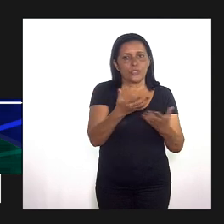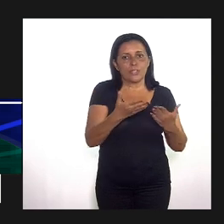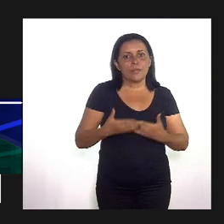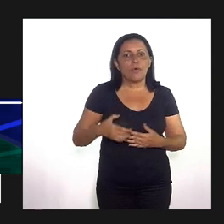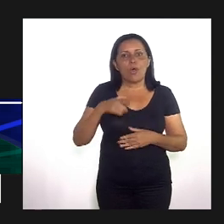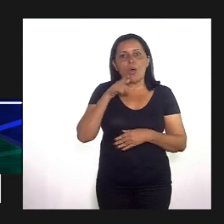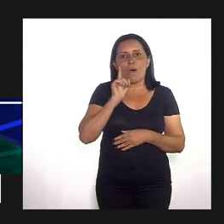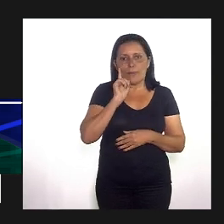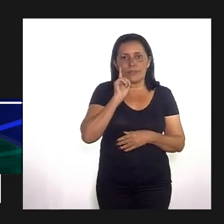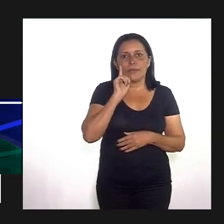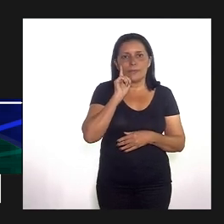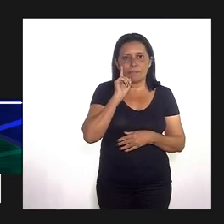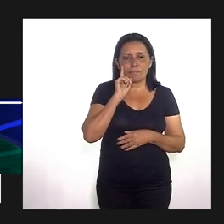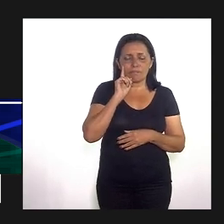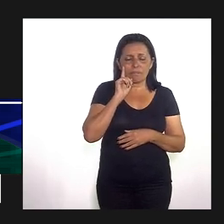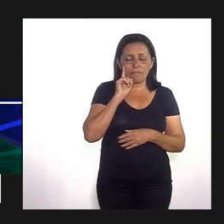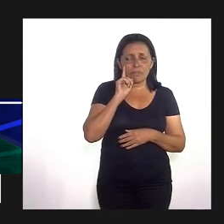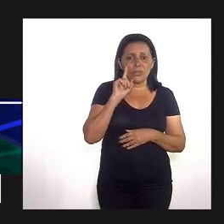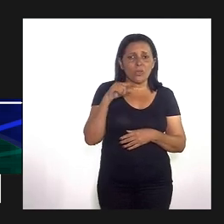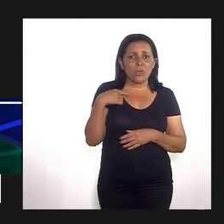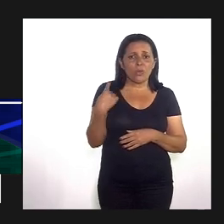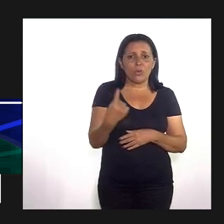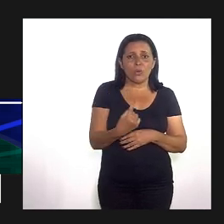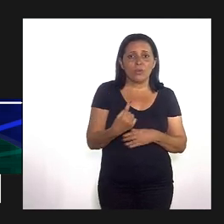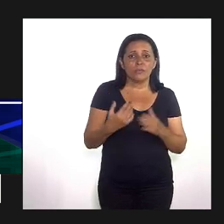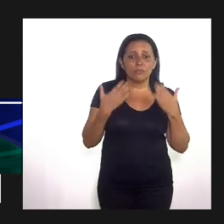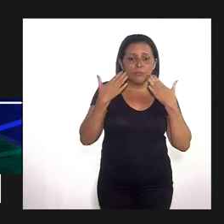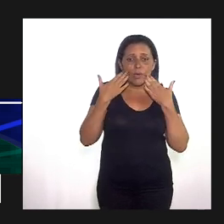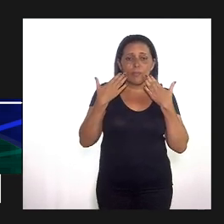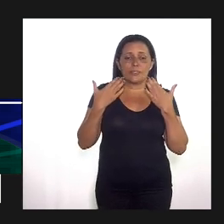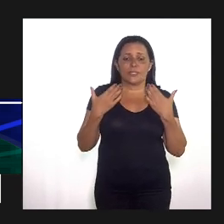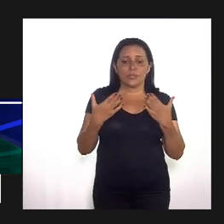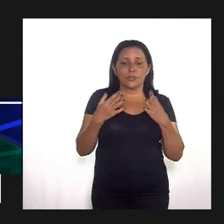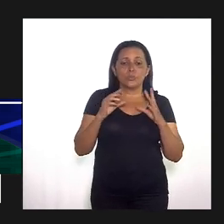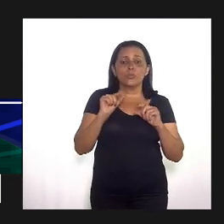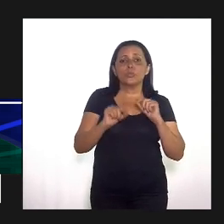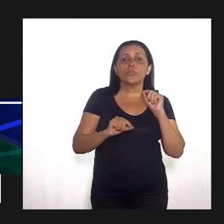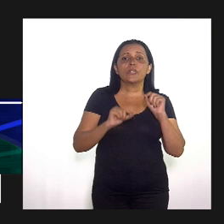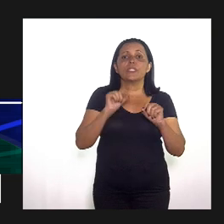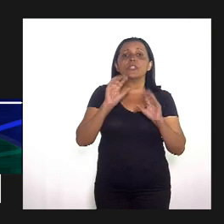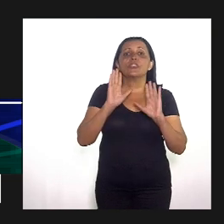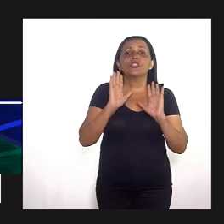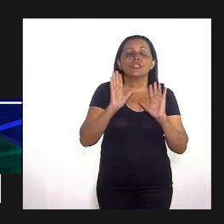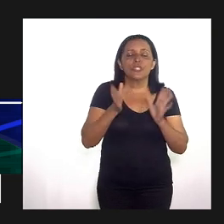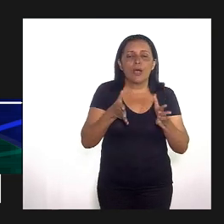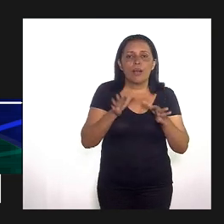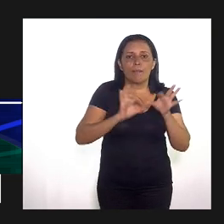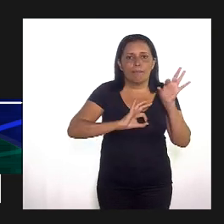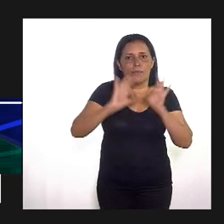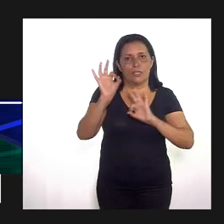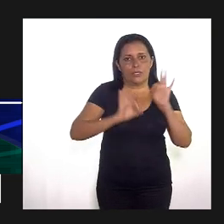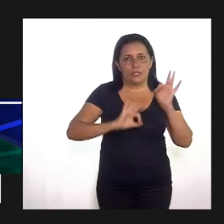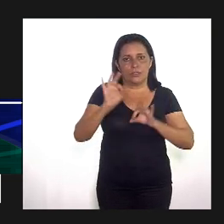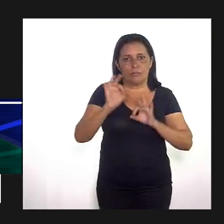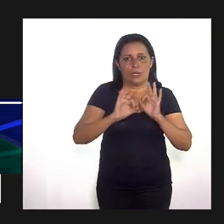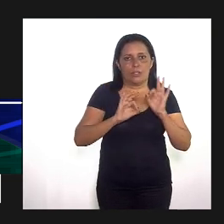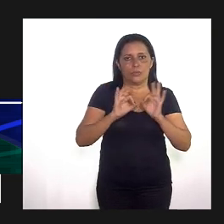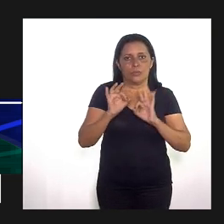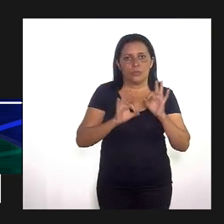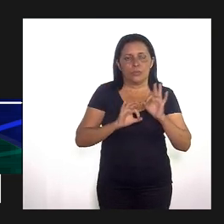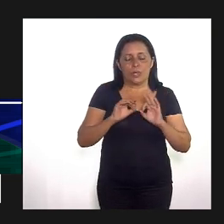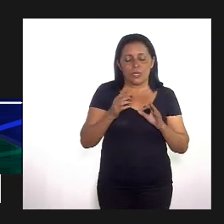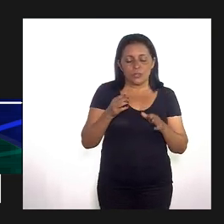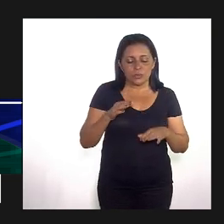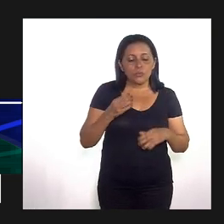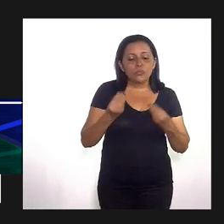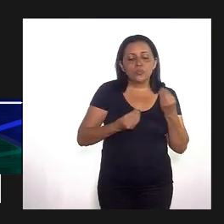ontem, fazendo lá, então, uma apresentação daquilo que ele já tem como planejamento da chamada economia